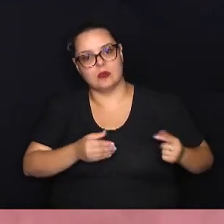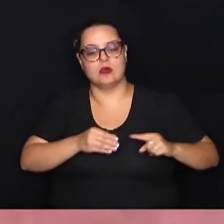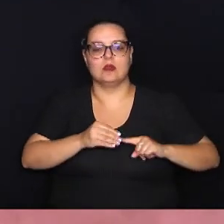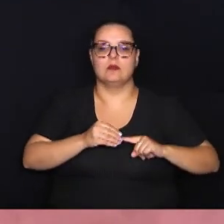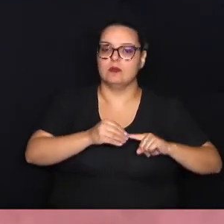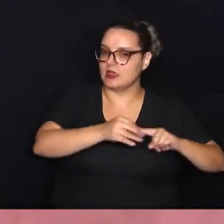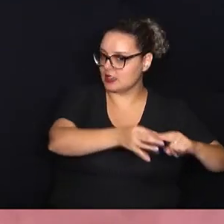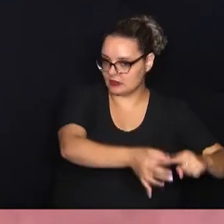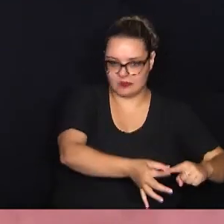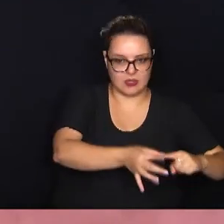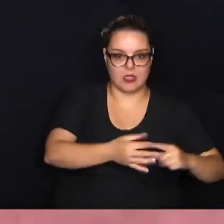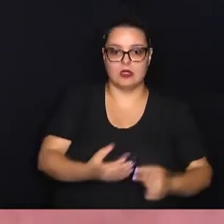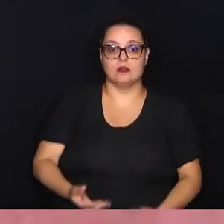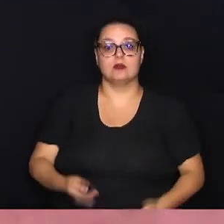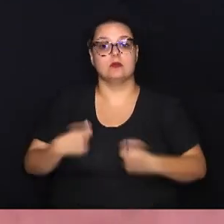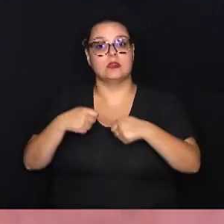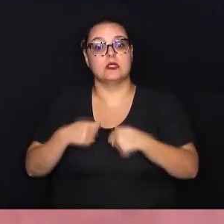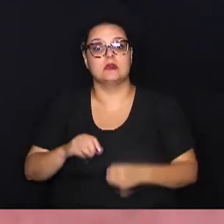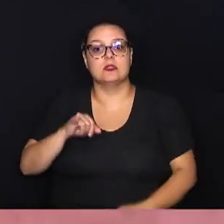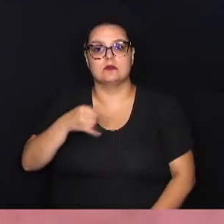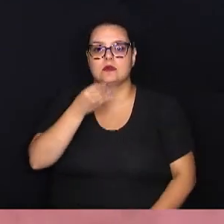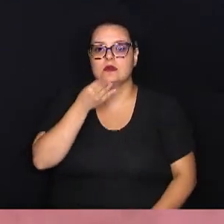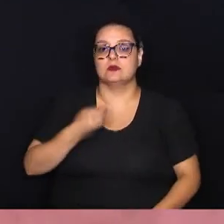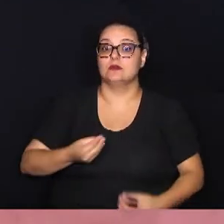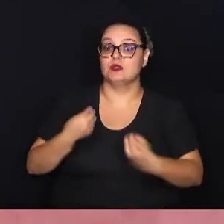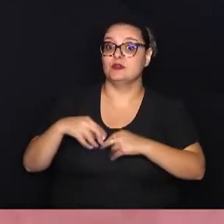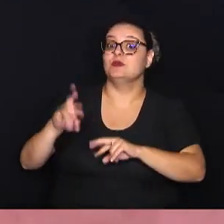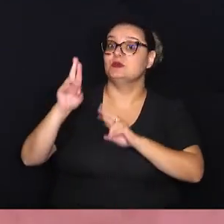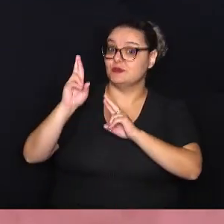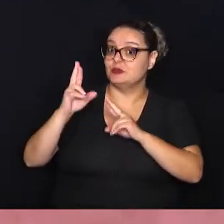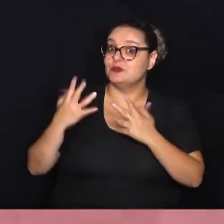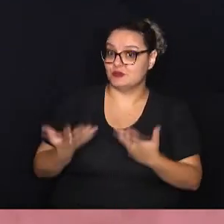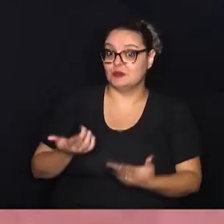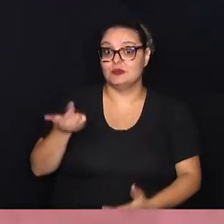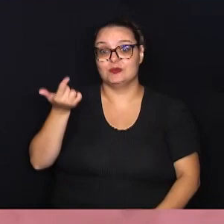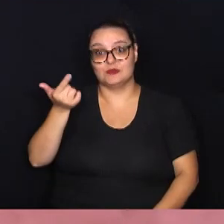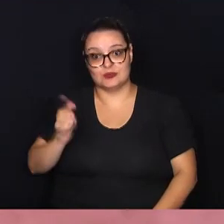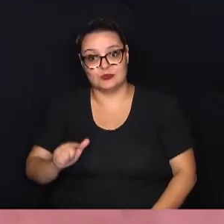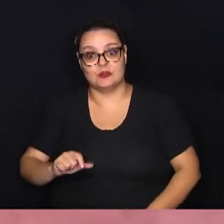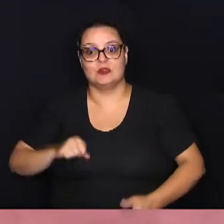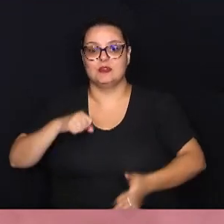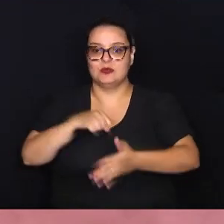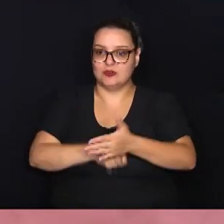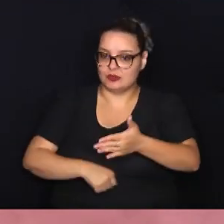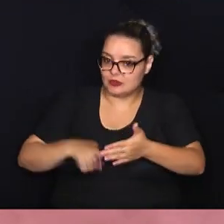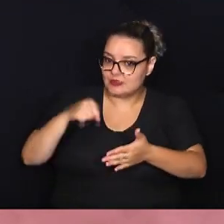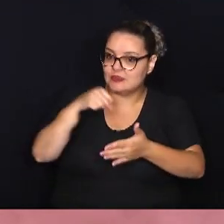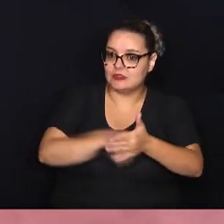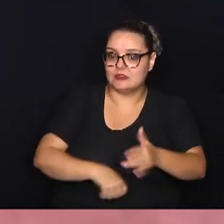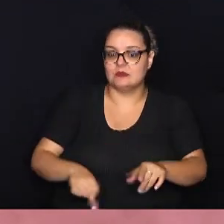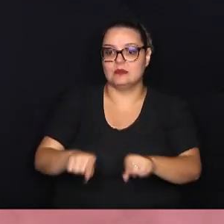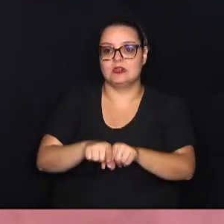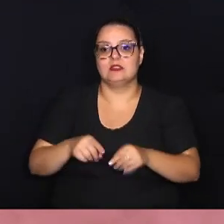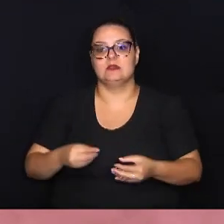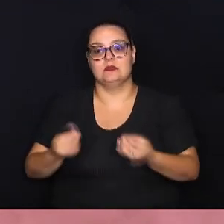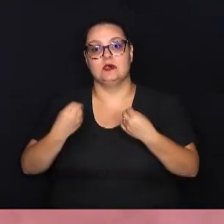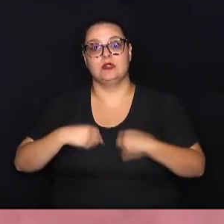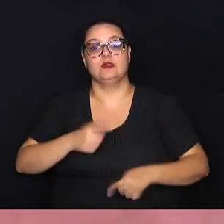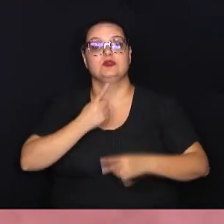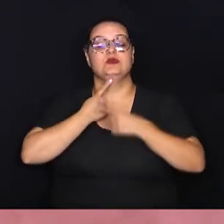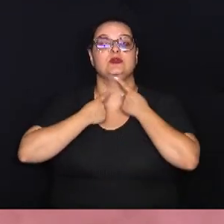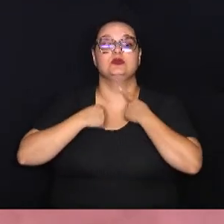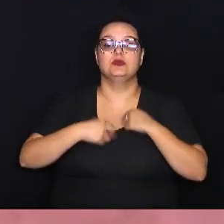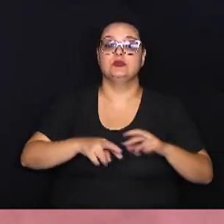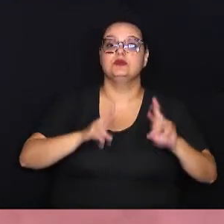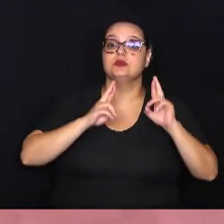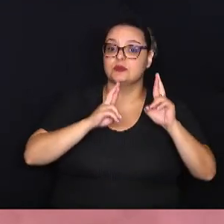de oportunidade, nos dá esperança, né, de continuar essa luta, mas também nos dá o desejo de uma